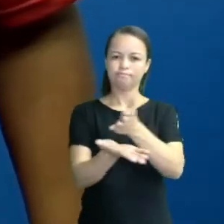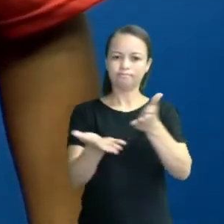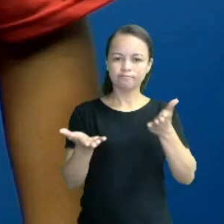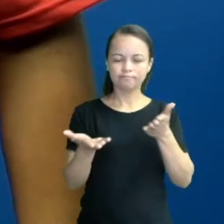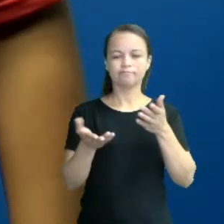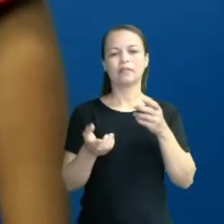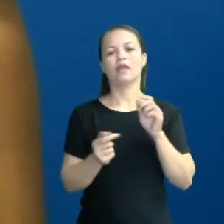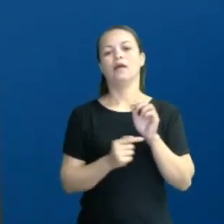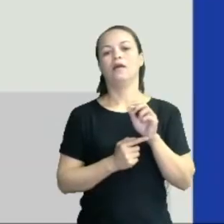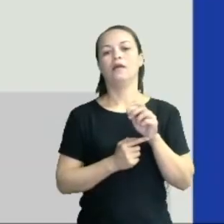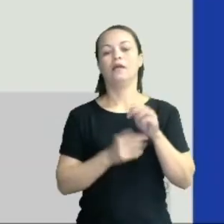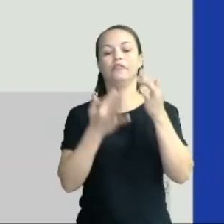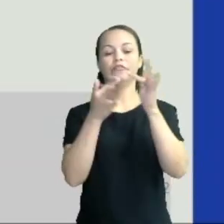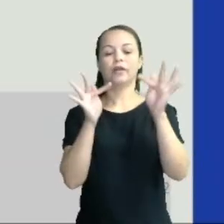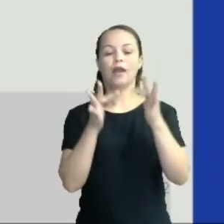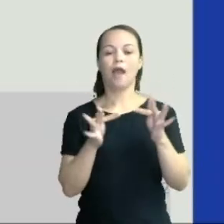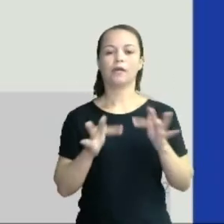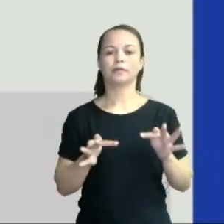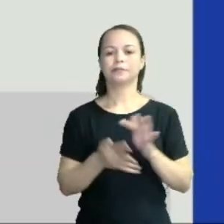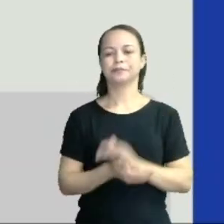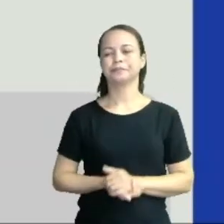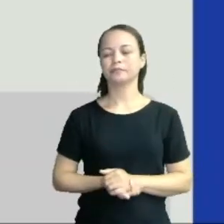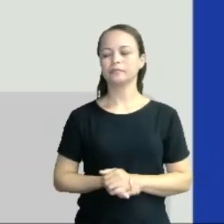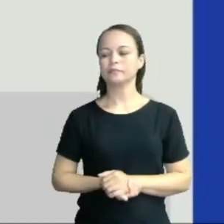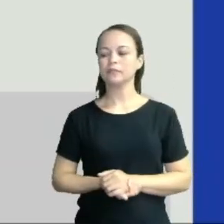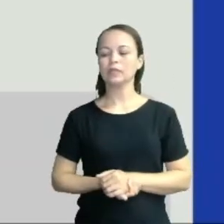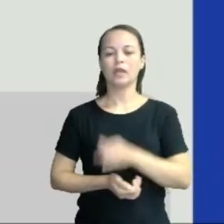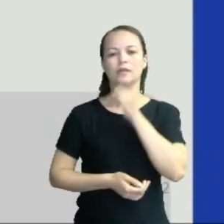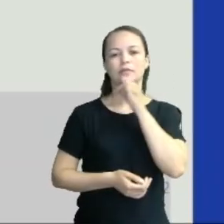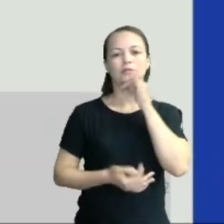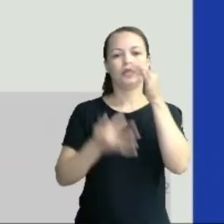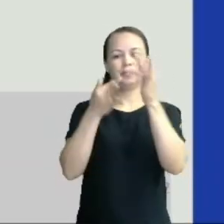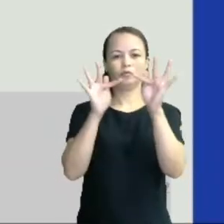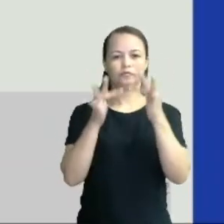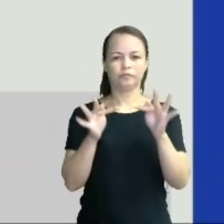ver? Vamos ver os exemplos em frase.